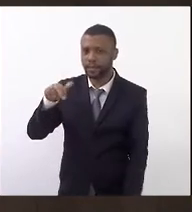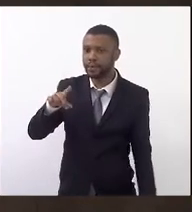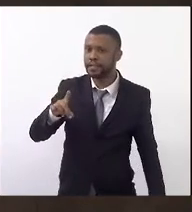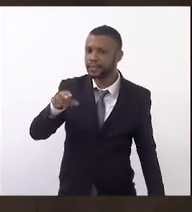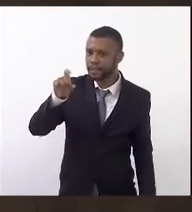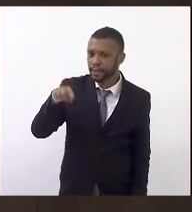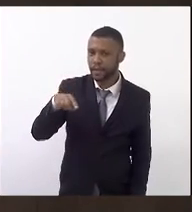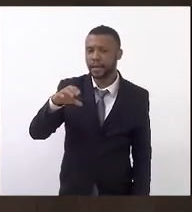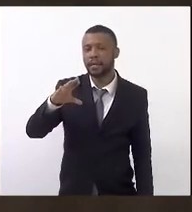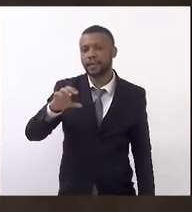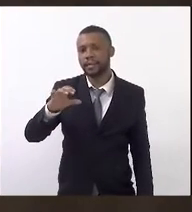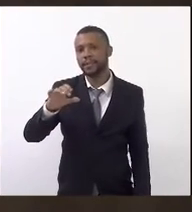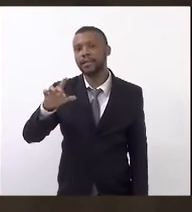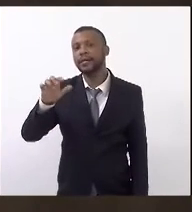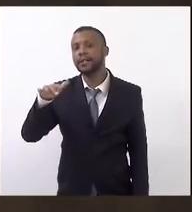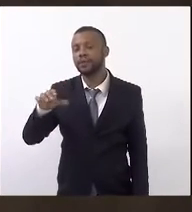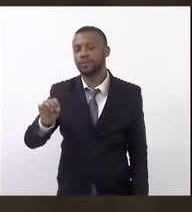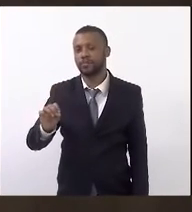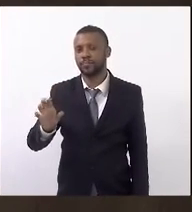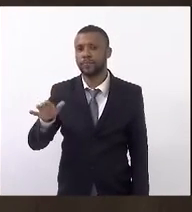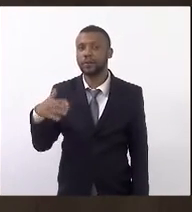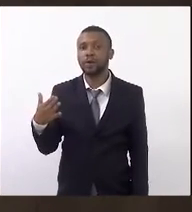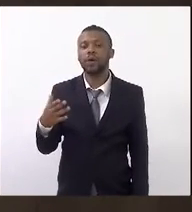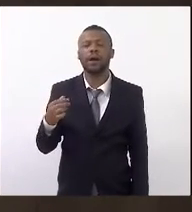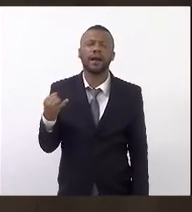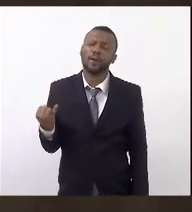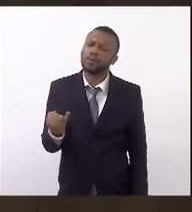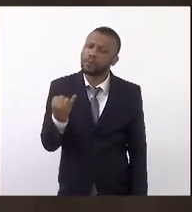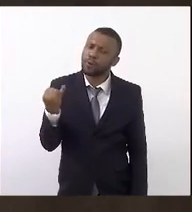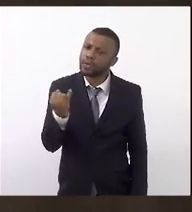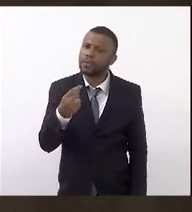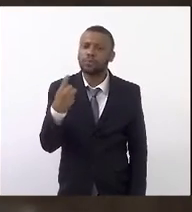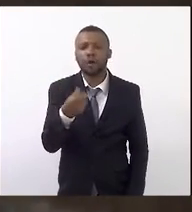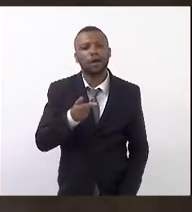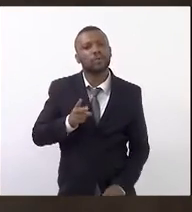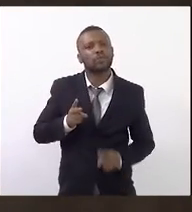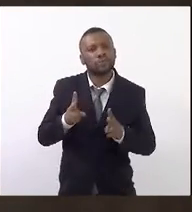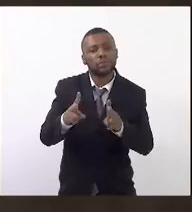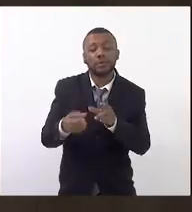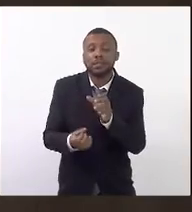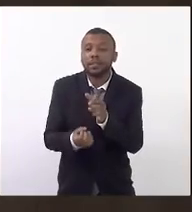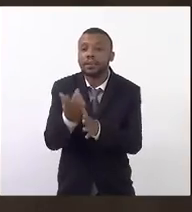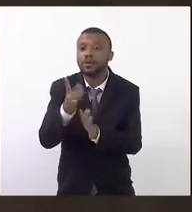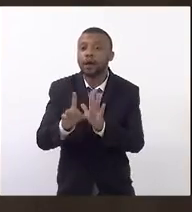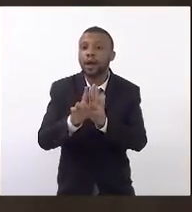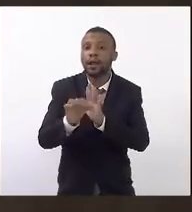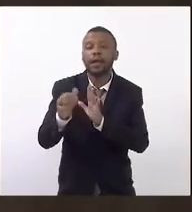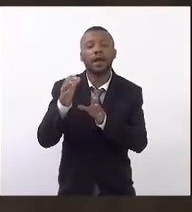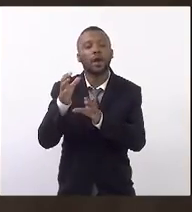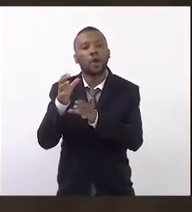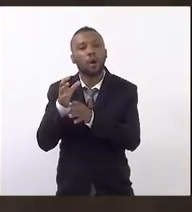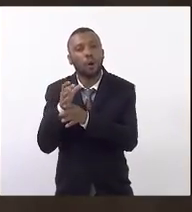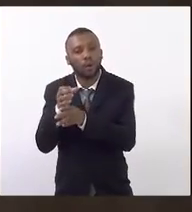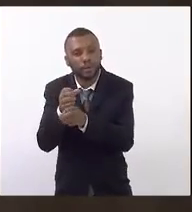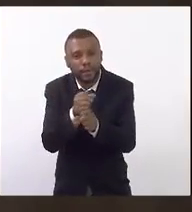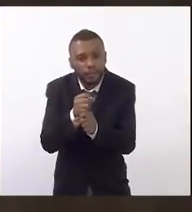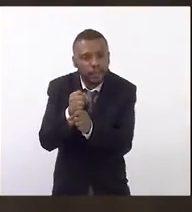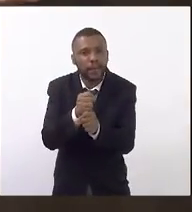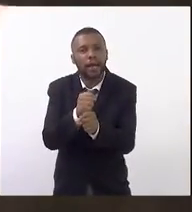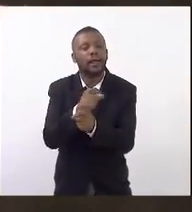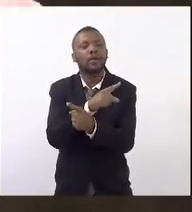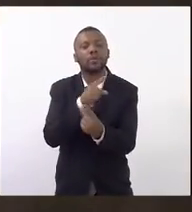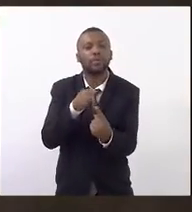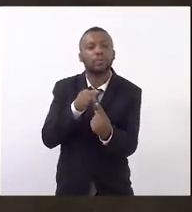que a gente dê consequência esse ano, criando na lei orçamentária, etc., para que essa poupança